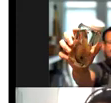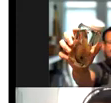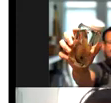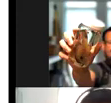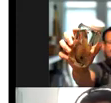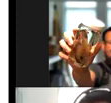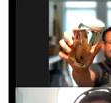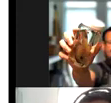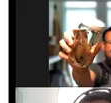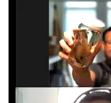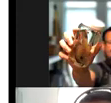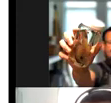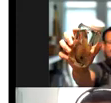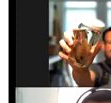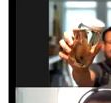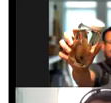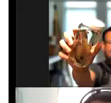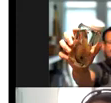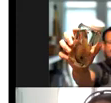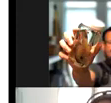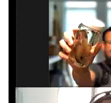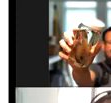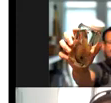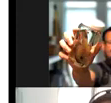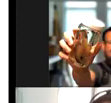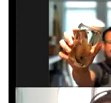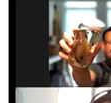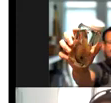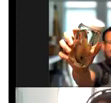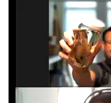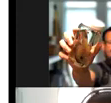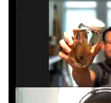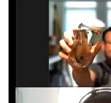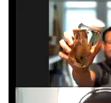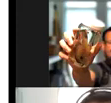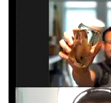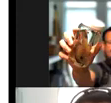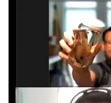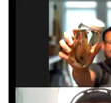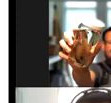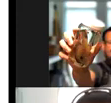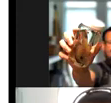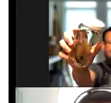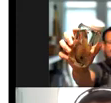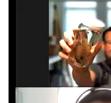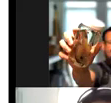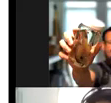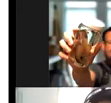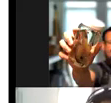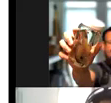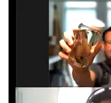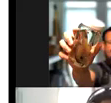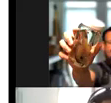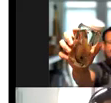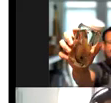estágios, mas a construção dele é totalmente diferente. E aí, só para passar bem rápido, bem rápido mesmo, é só porque